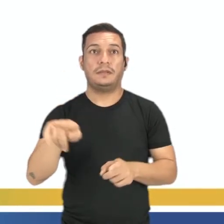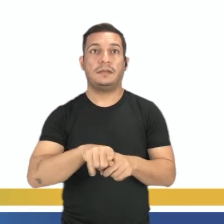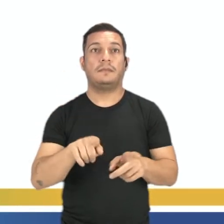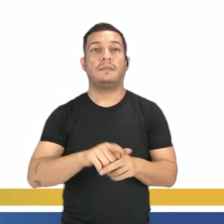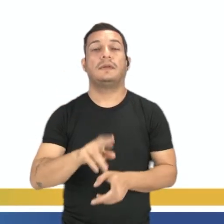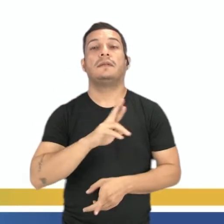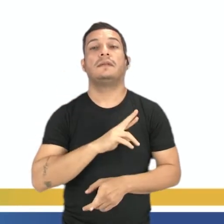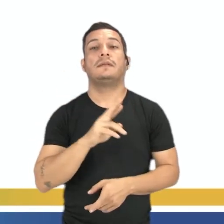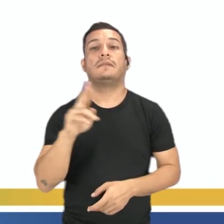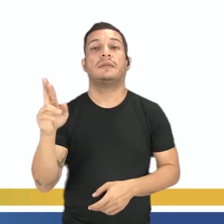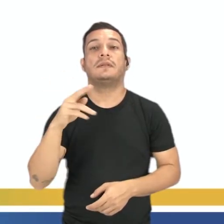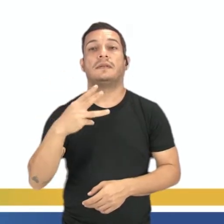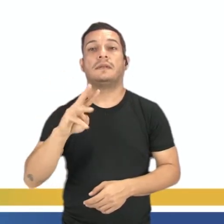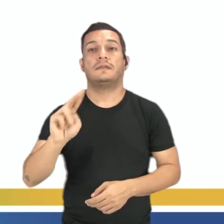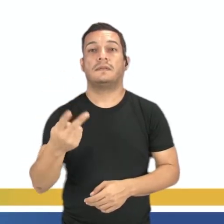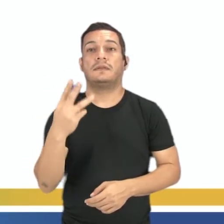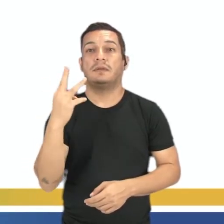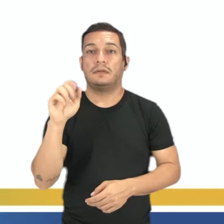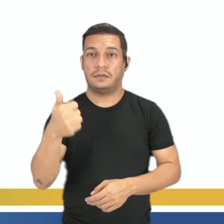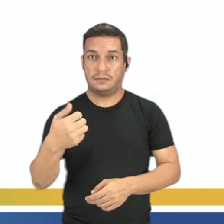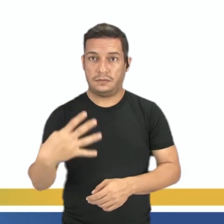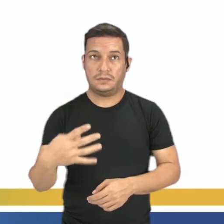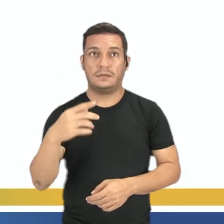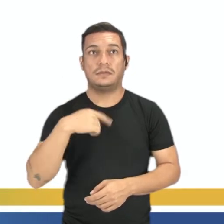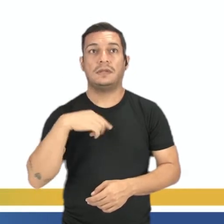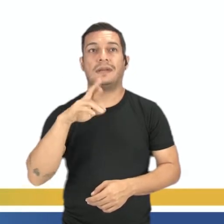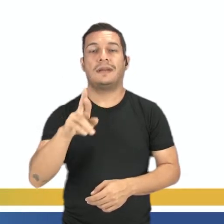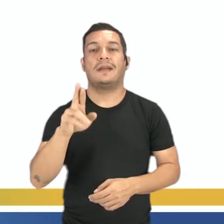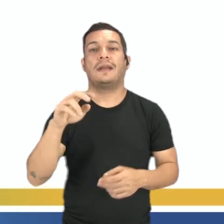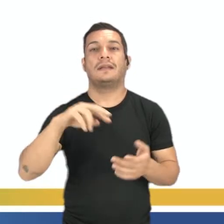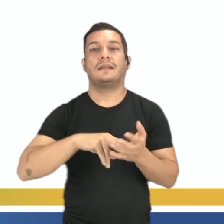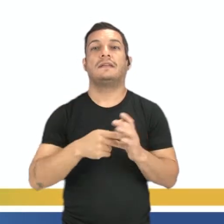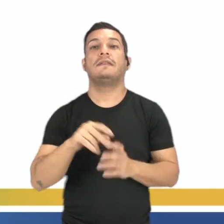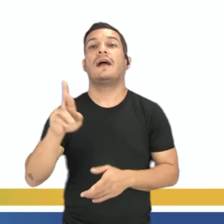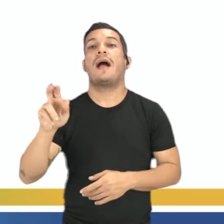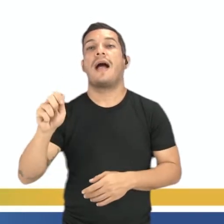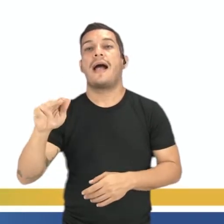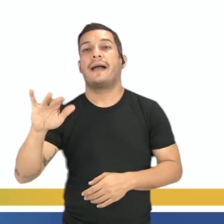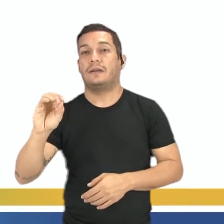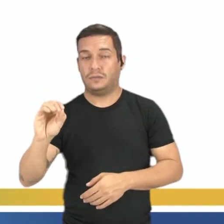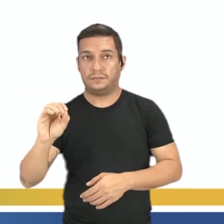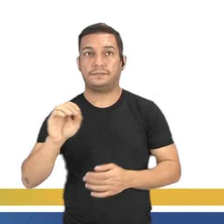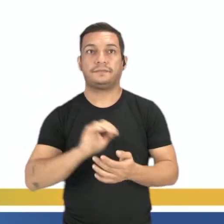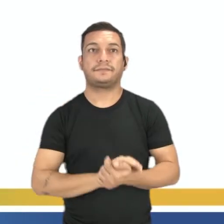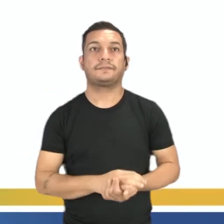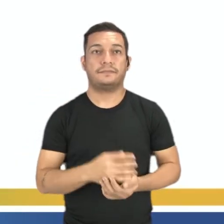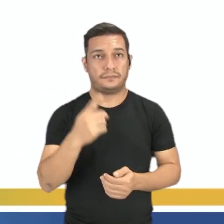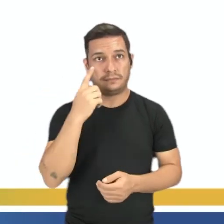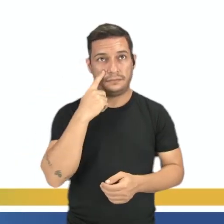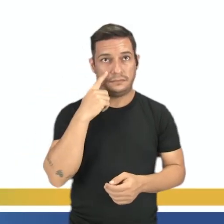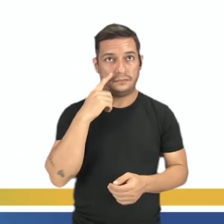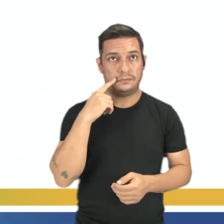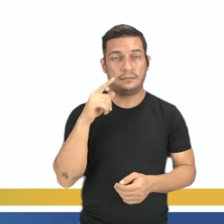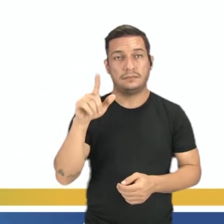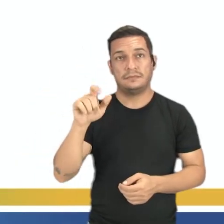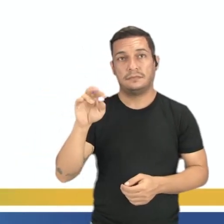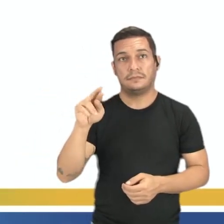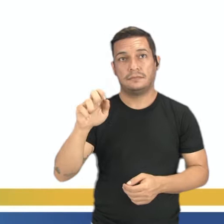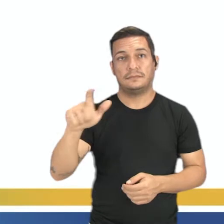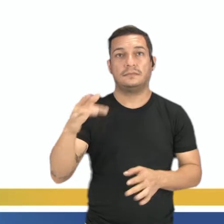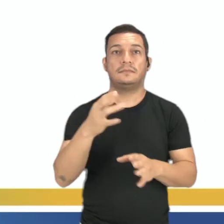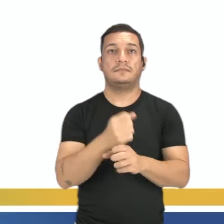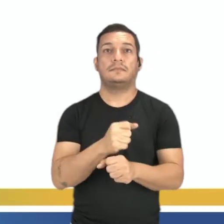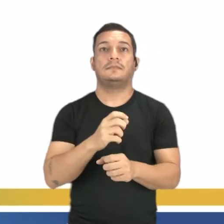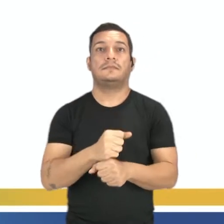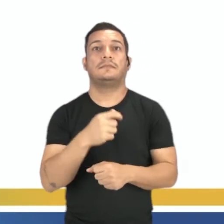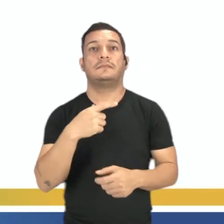por 3,14 e o R representa o meu raio. Vamos ver a área lateral. Para calcular